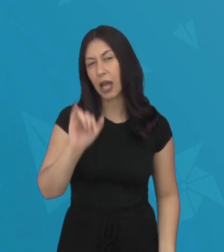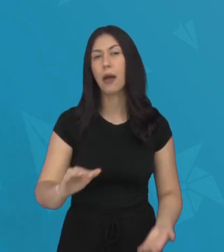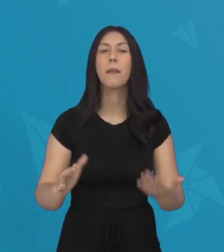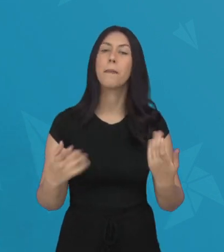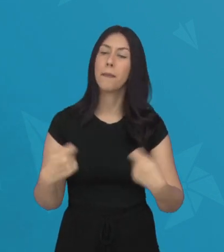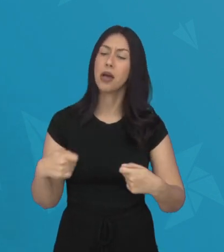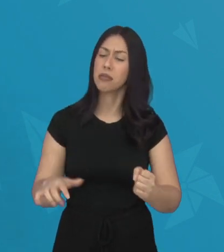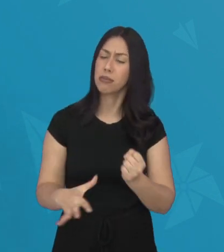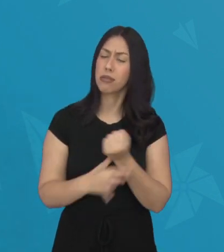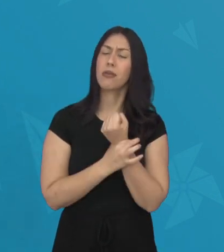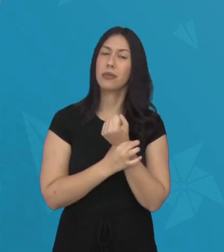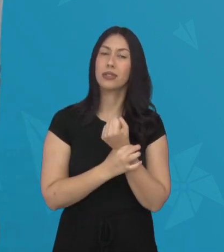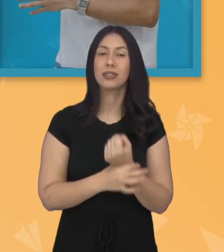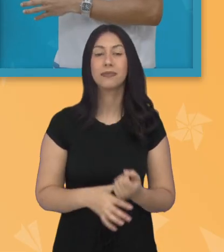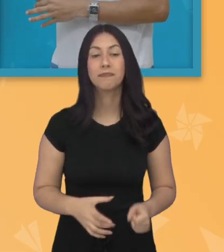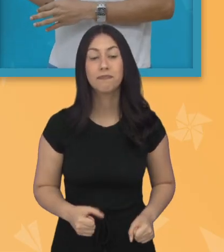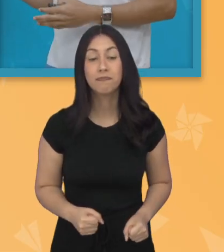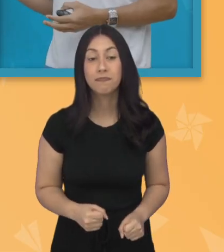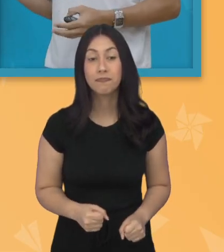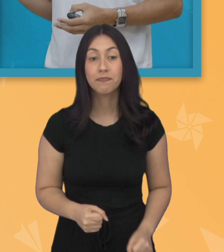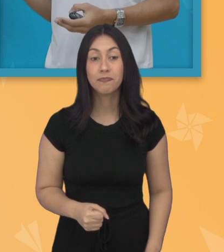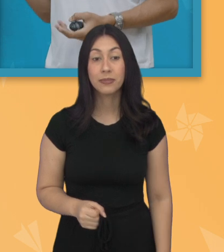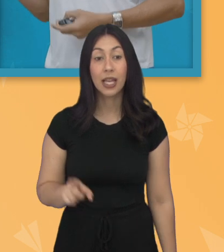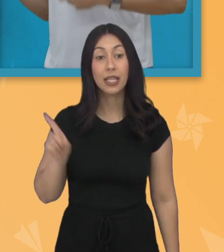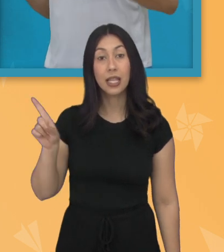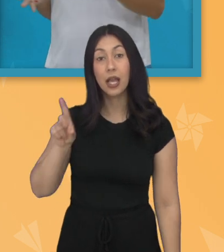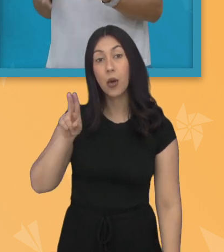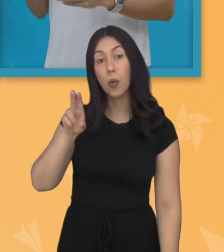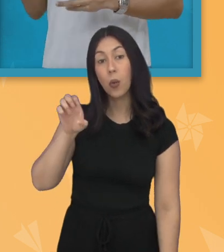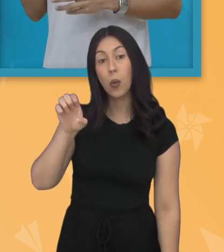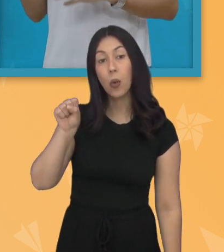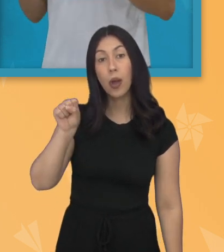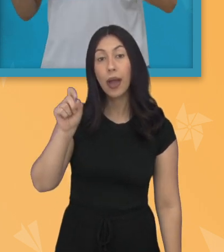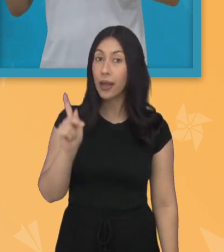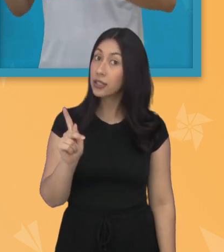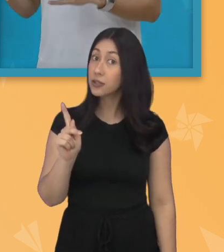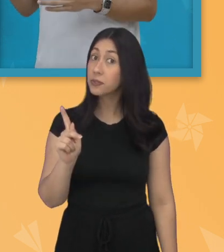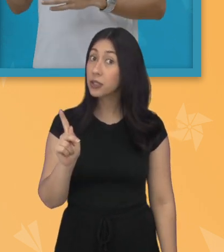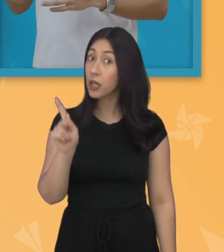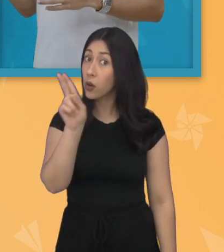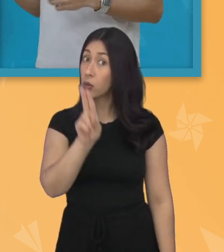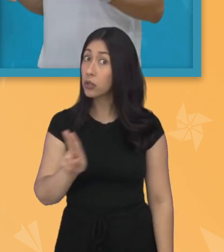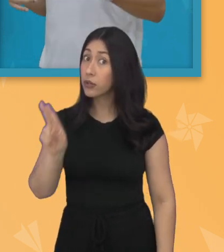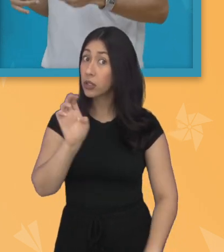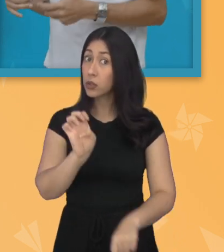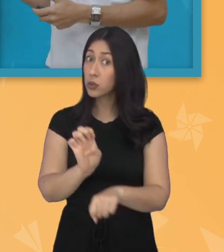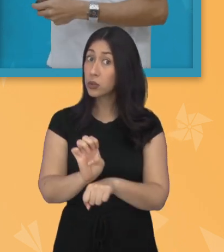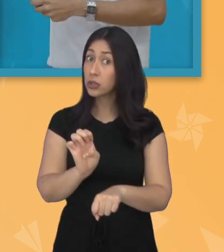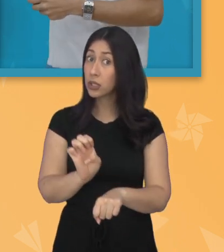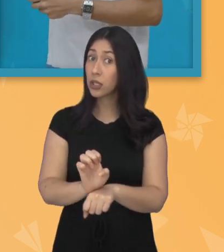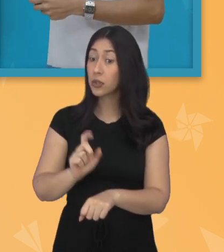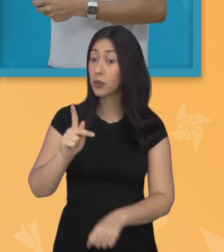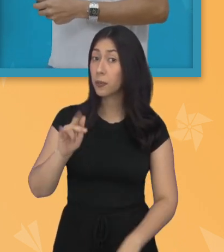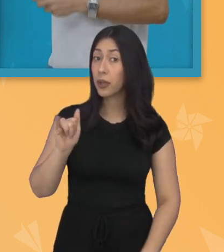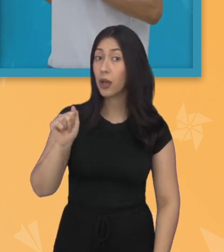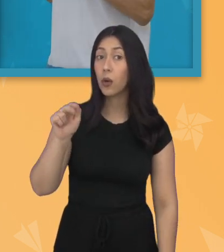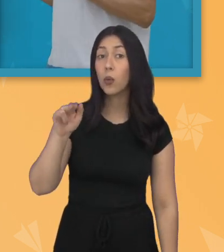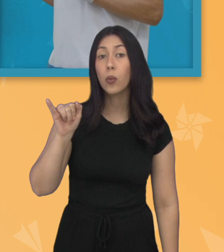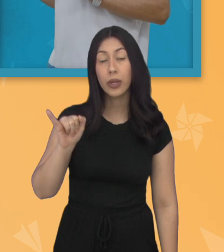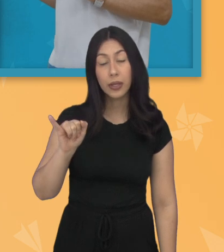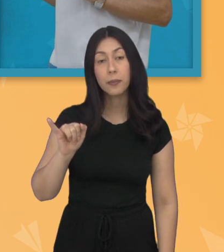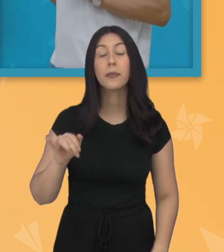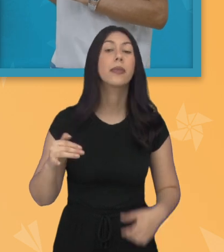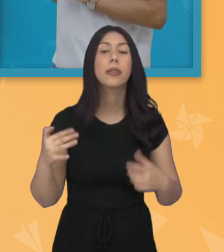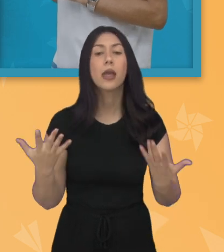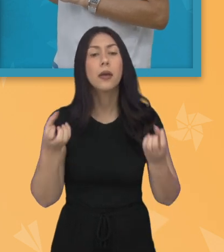mais segurança na hora de estudar. É um exercício tirado da UESP, que é a Universidade Estadual do Piauí, também. Ele fala assim: